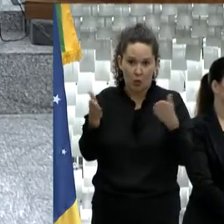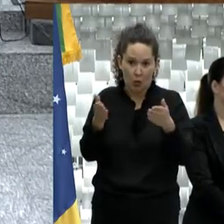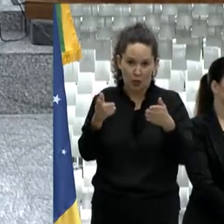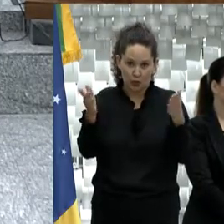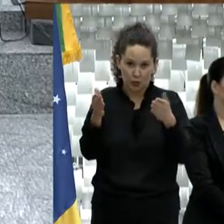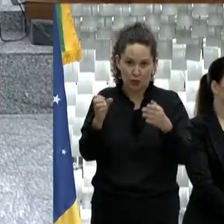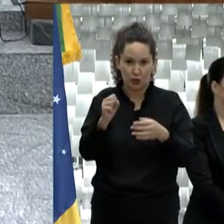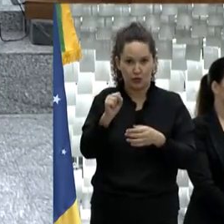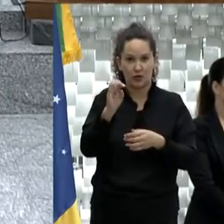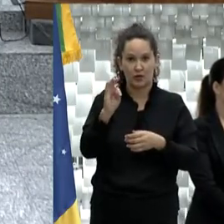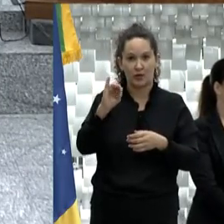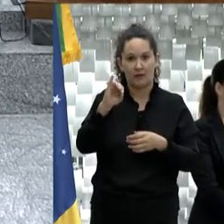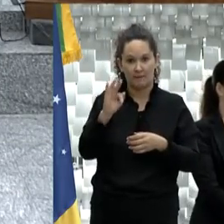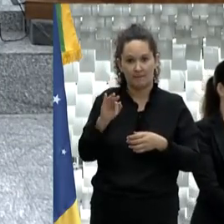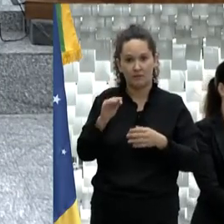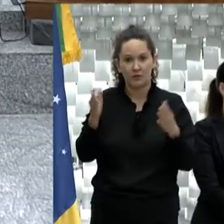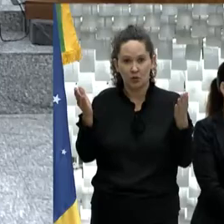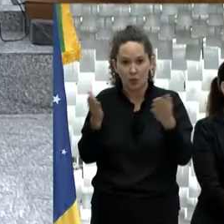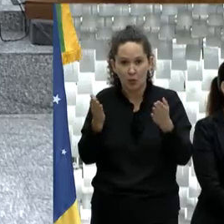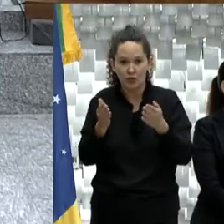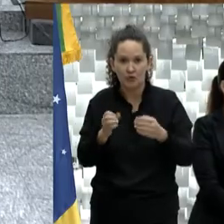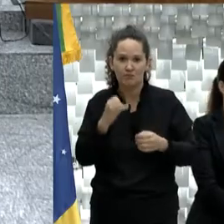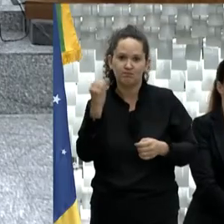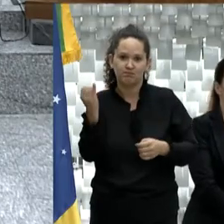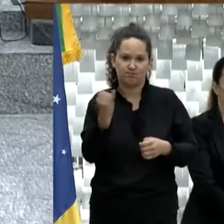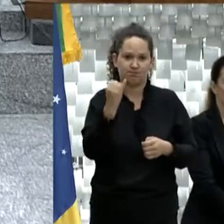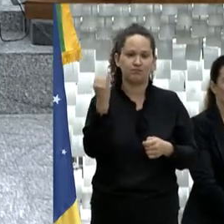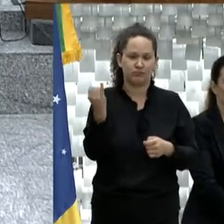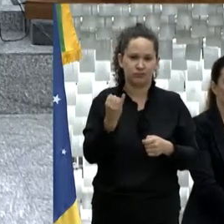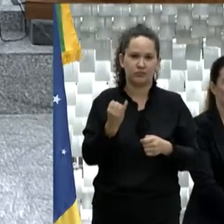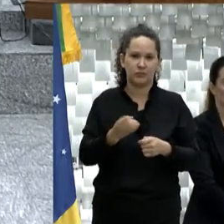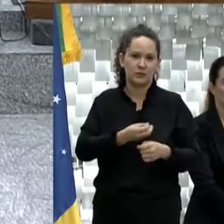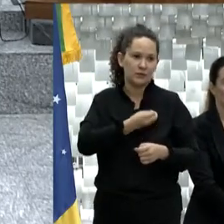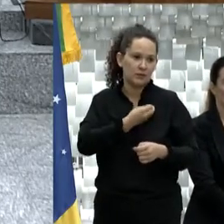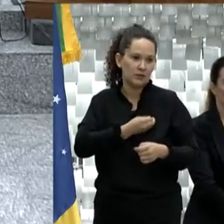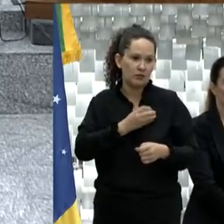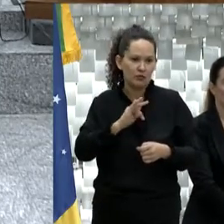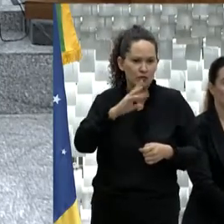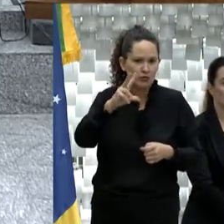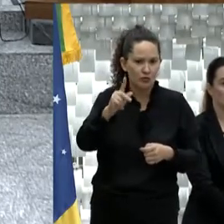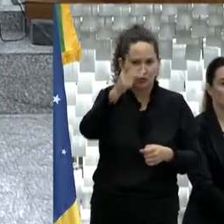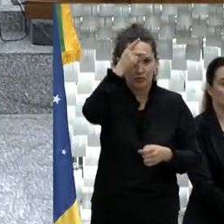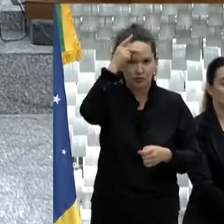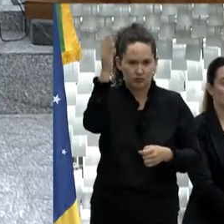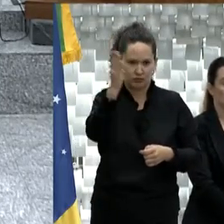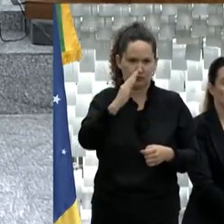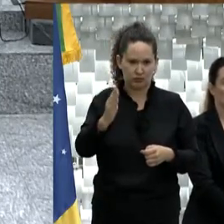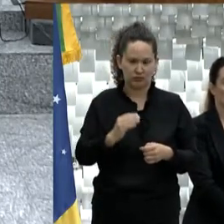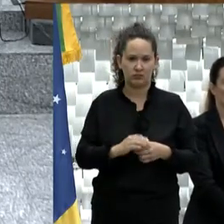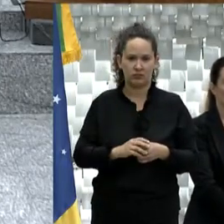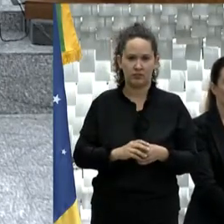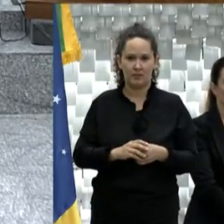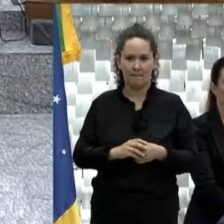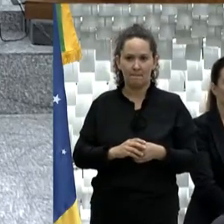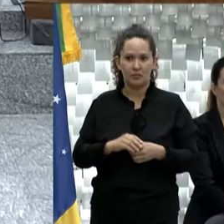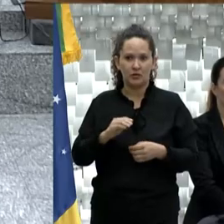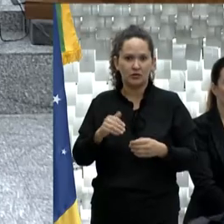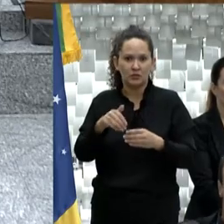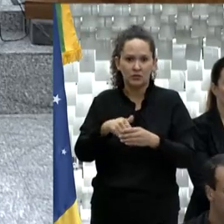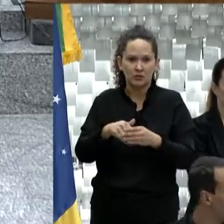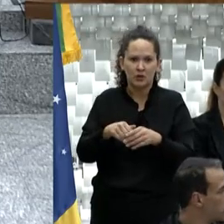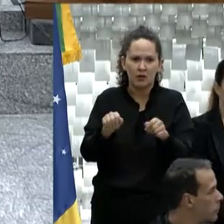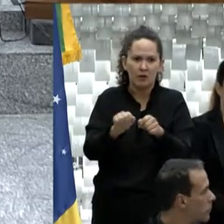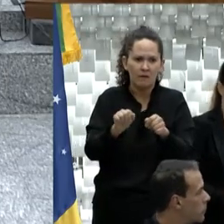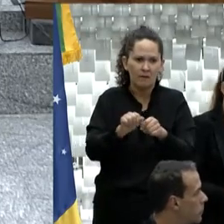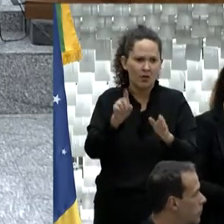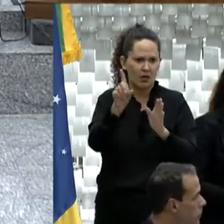fez-se presente e tornou-se importante na vida da nação. Desincumbiu-se do seu mistério de fazer